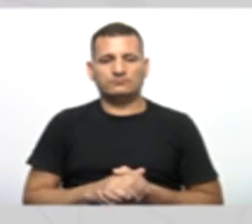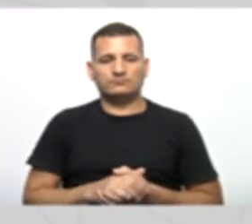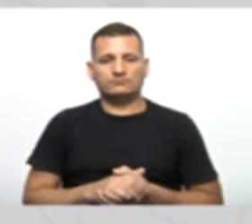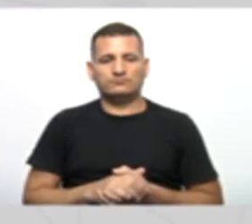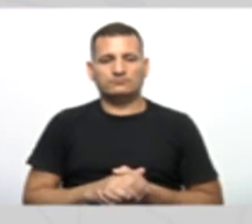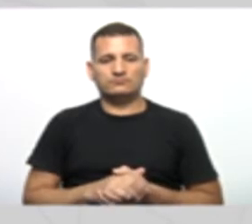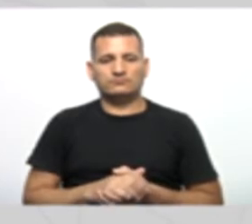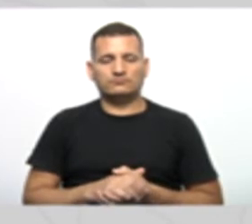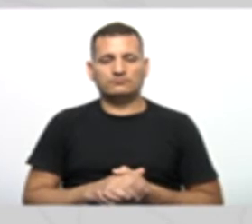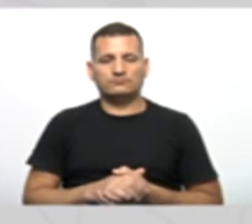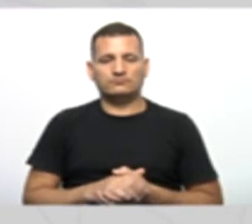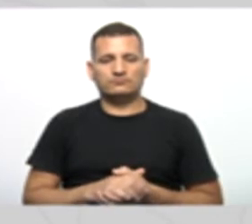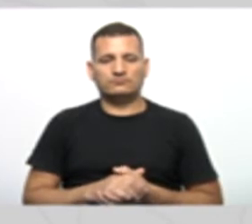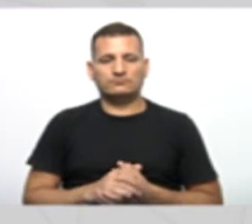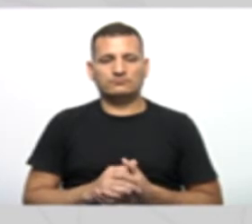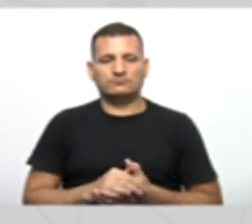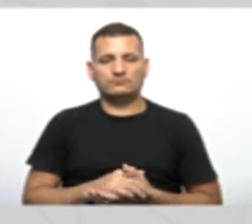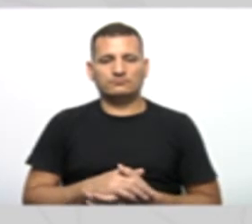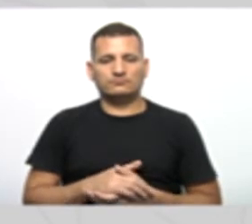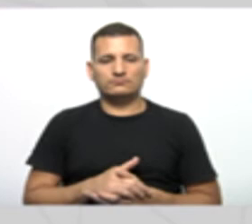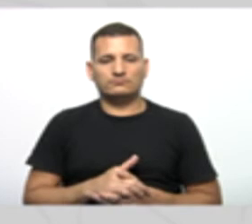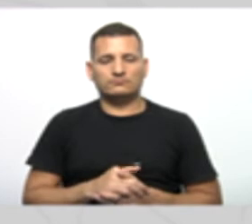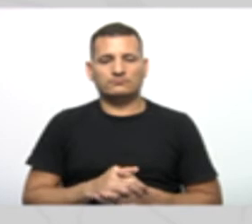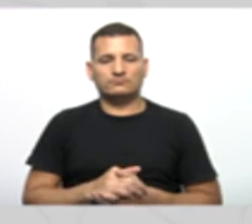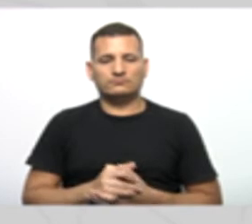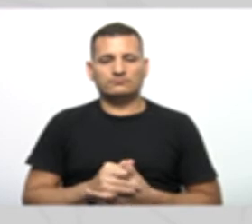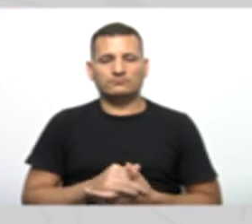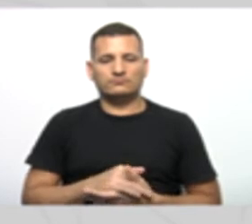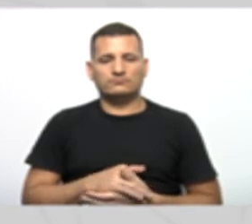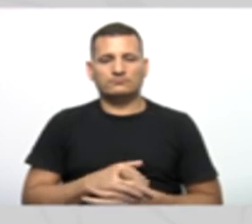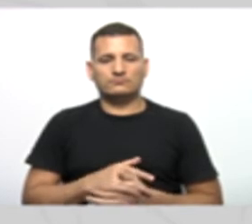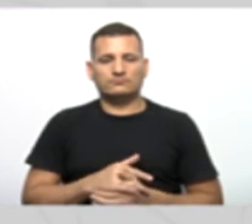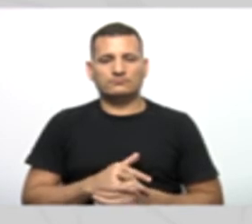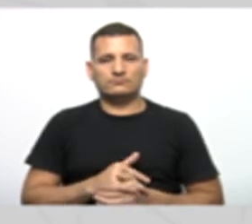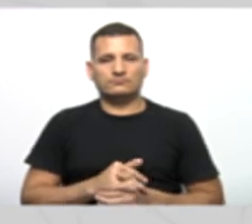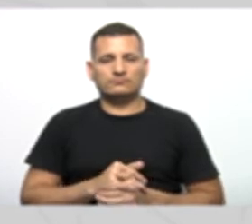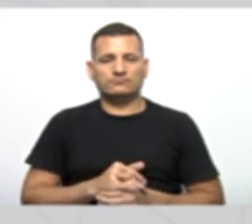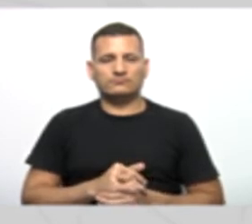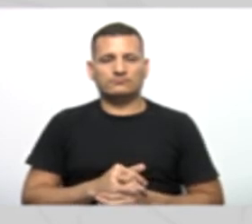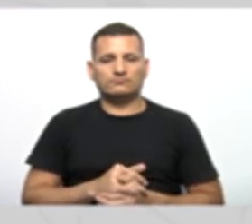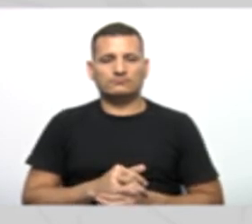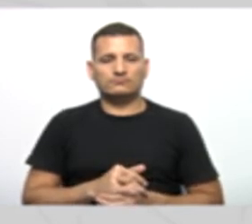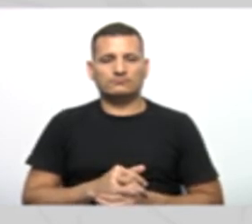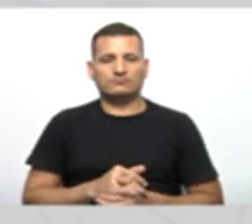Vamos lá. Só vamos voltar aqui um pouquinho. Eu falei com vocês sobre